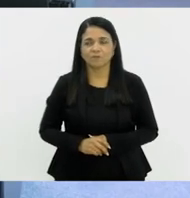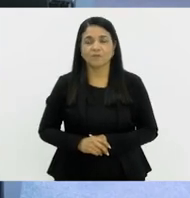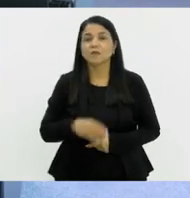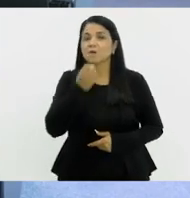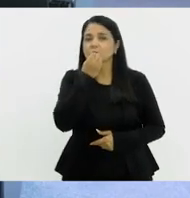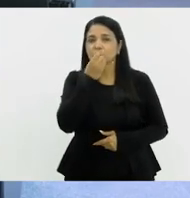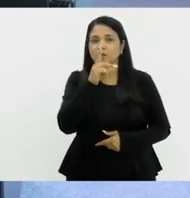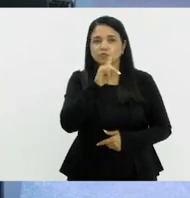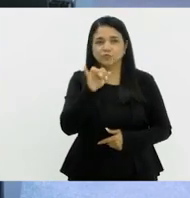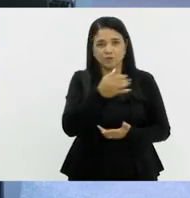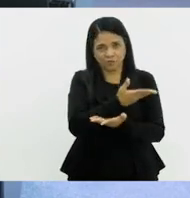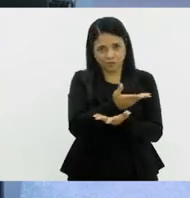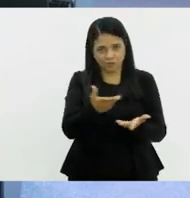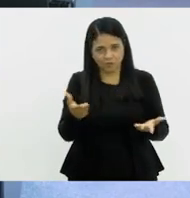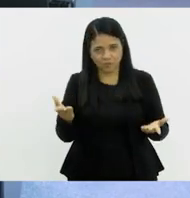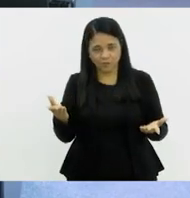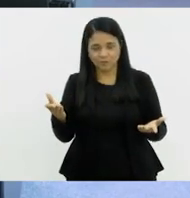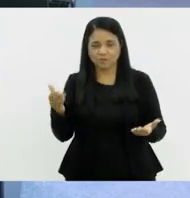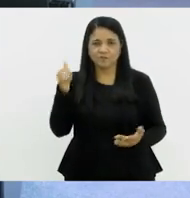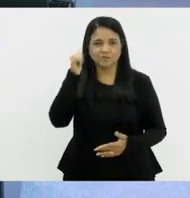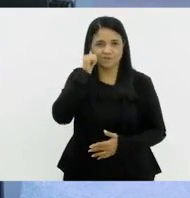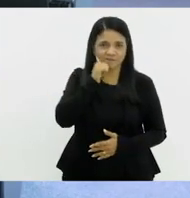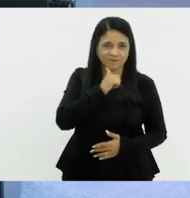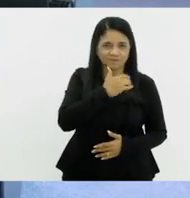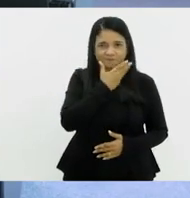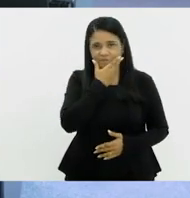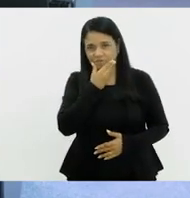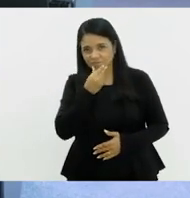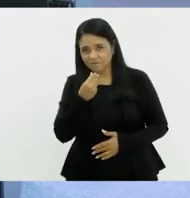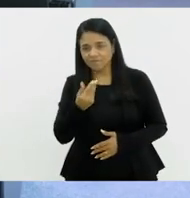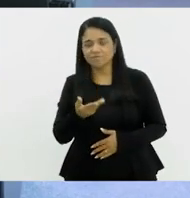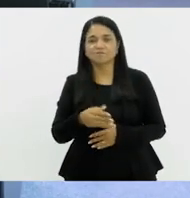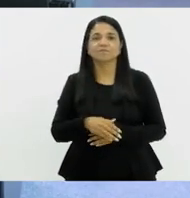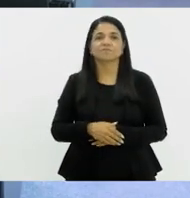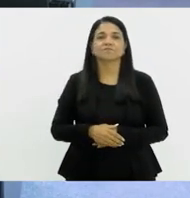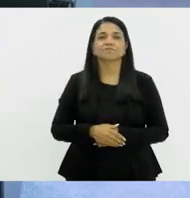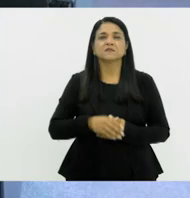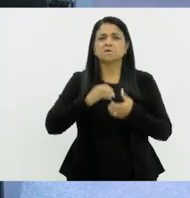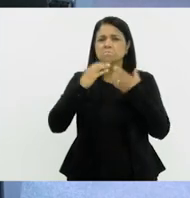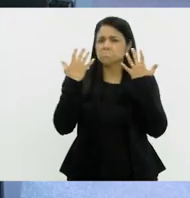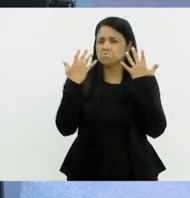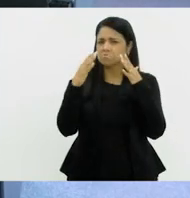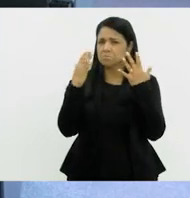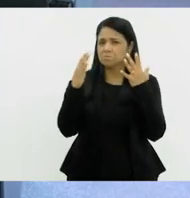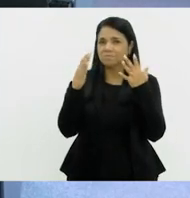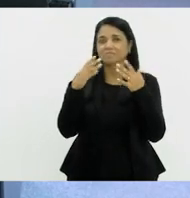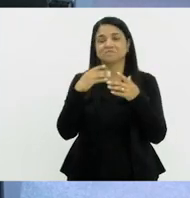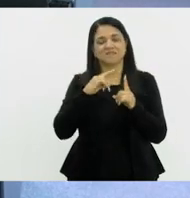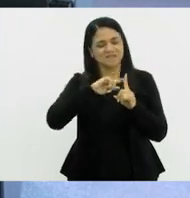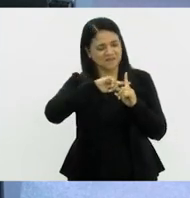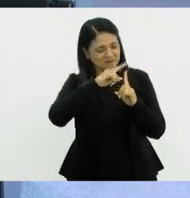Bom dia a todos e a todas. Parabenizar aqui a nossa grávida,